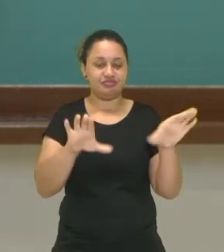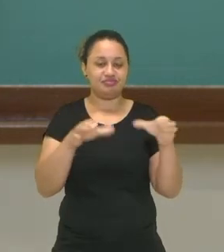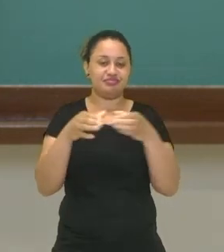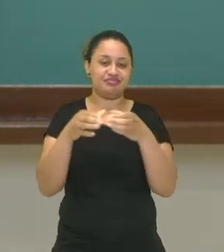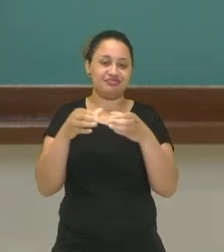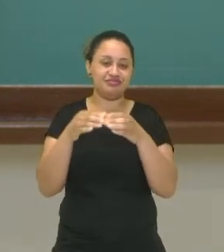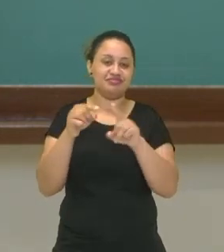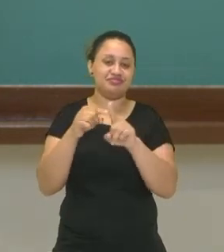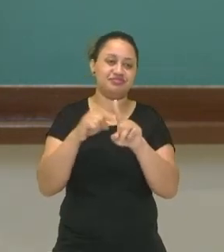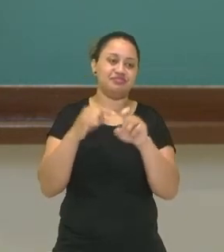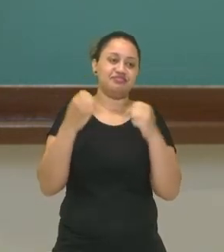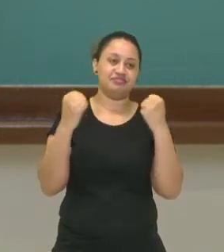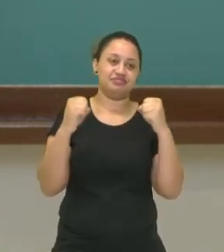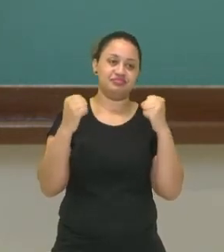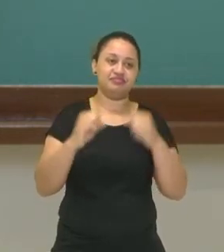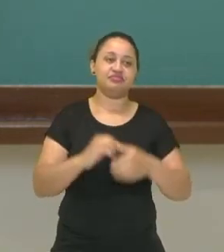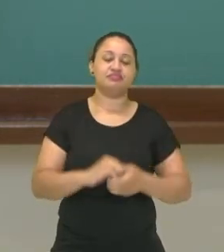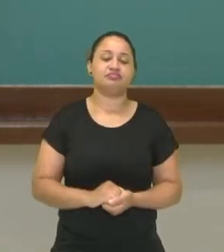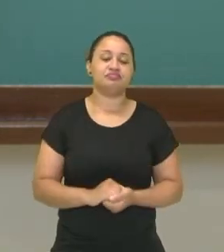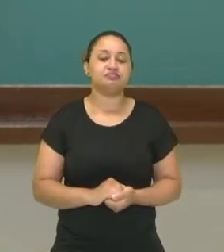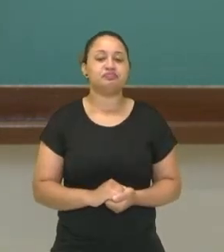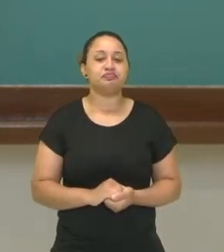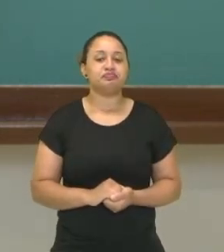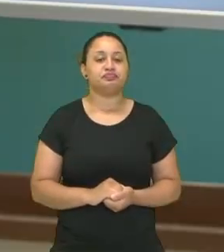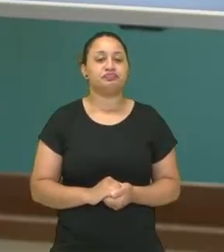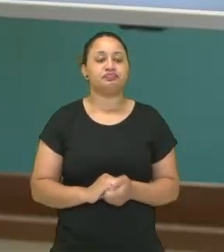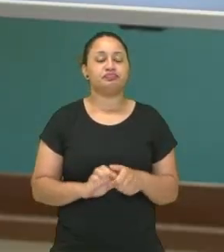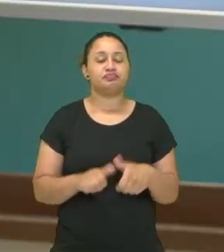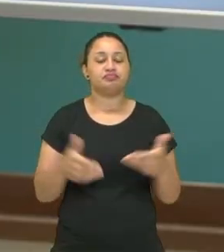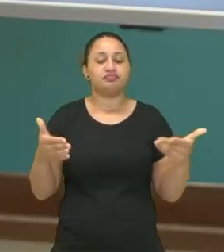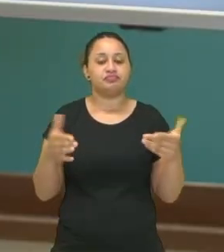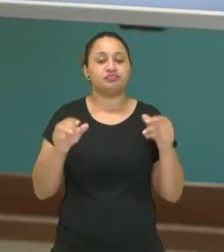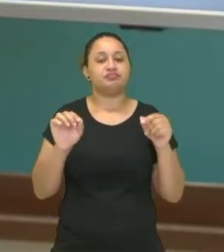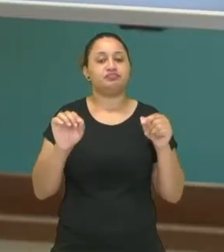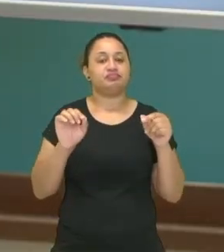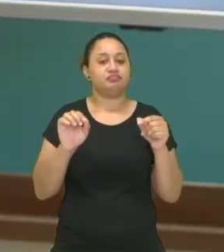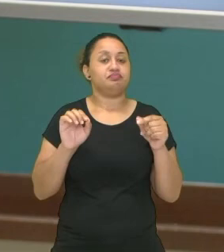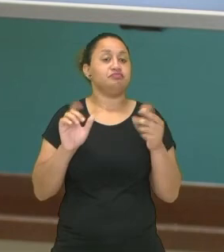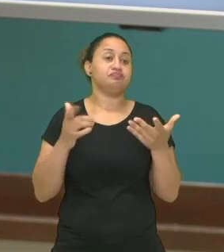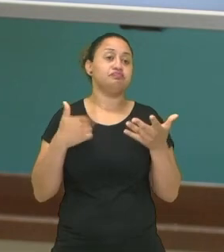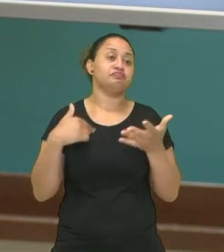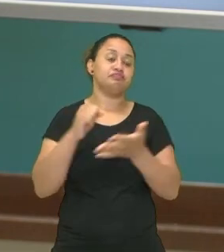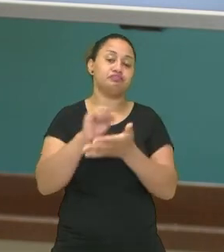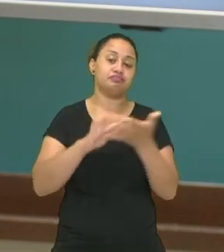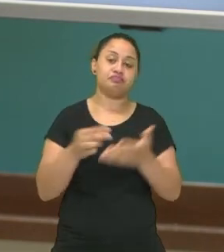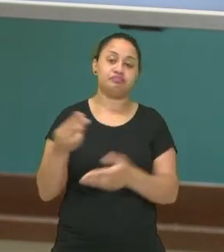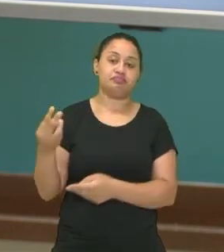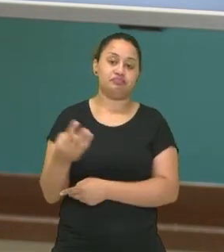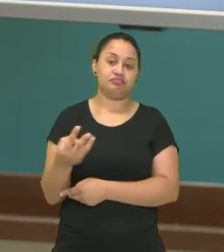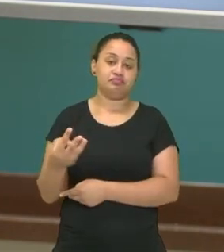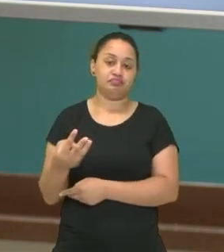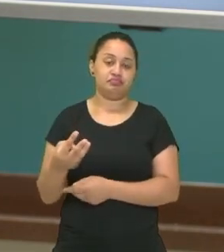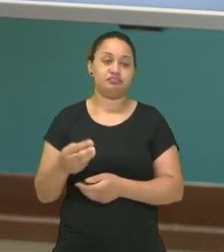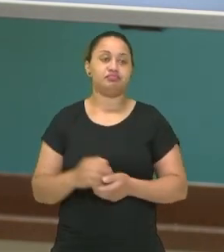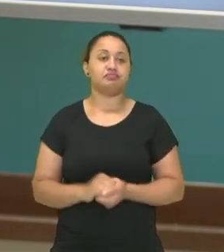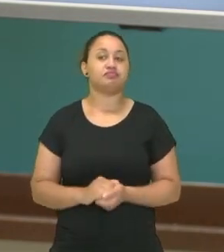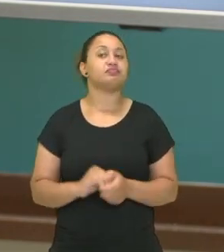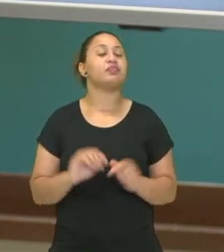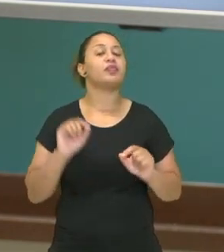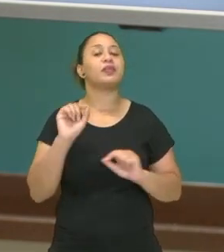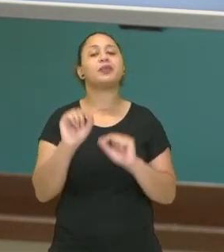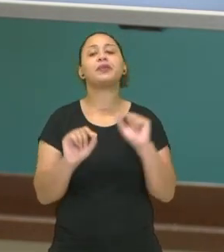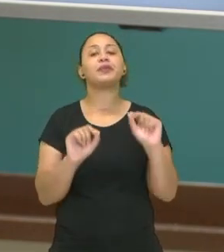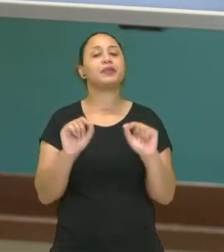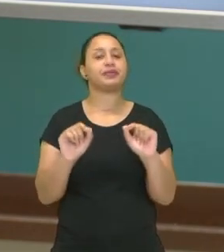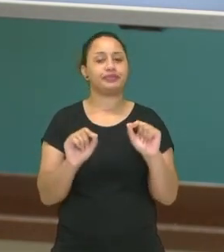de ginástica. E agora, nós vamos para o exercício de número 3, que diz o